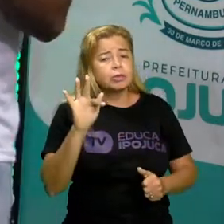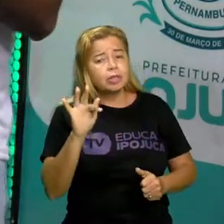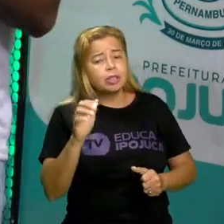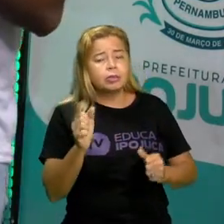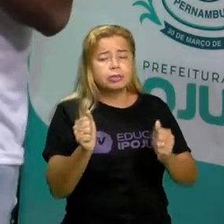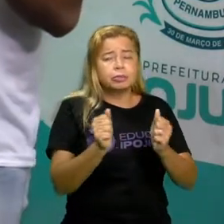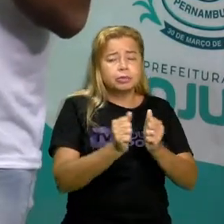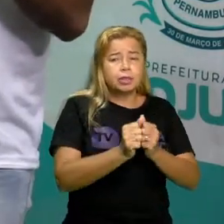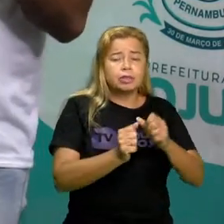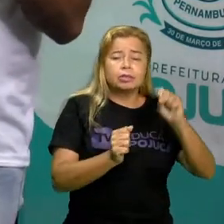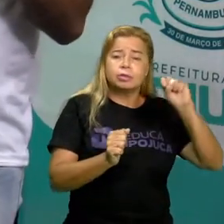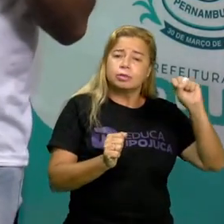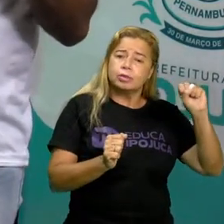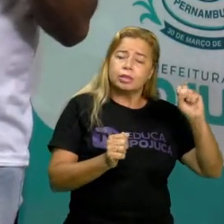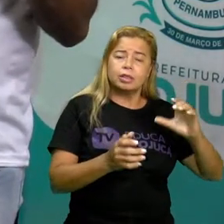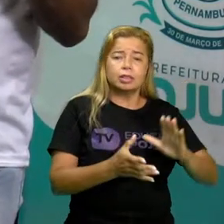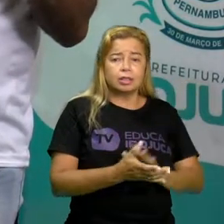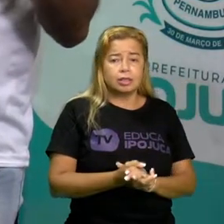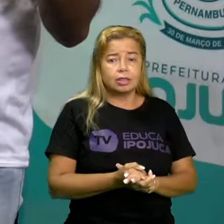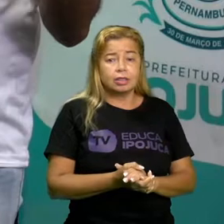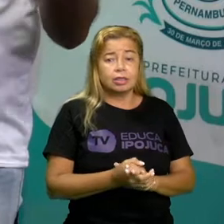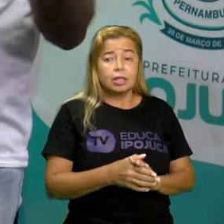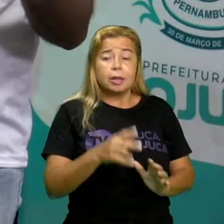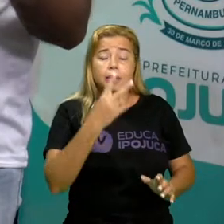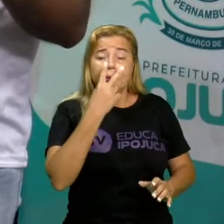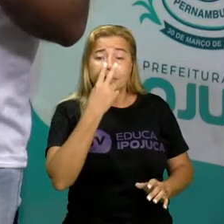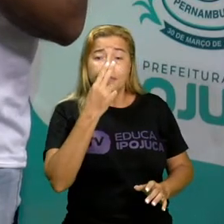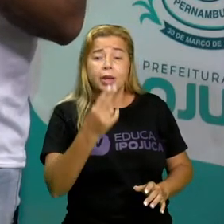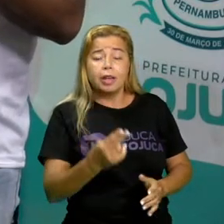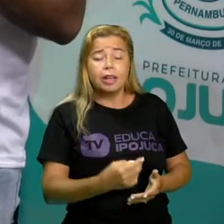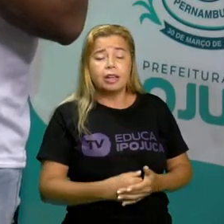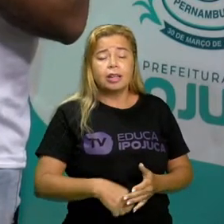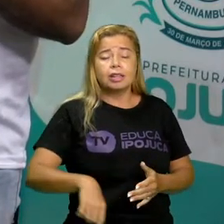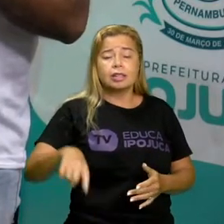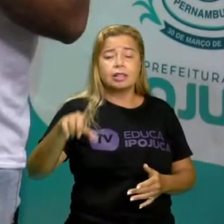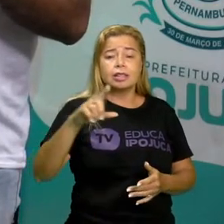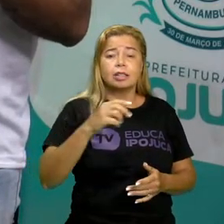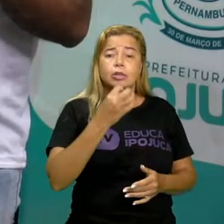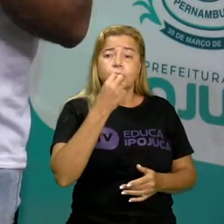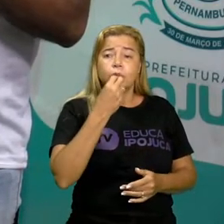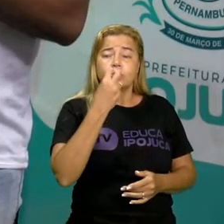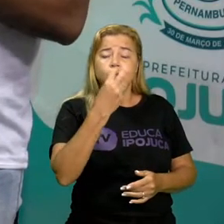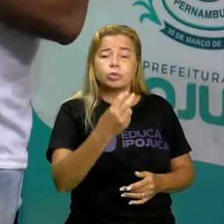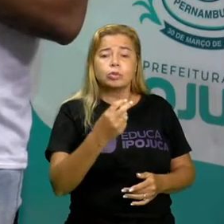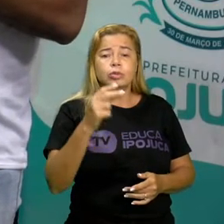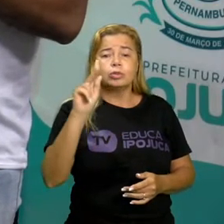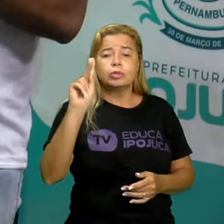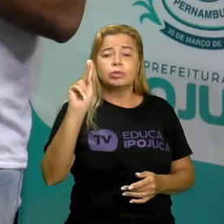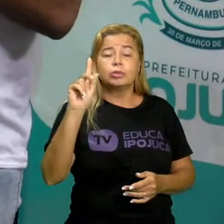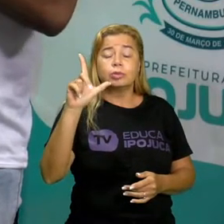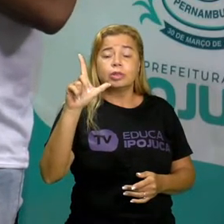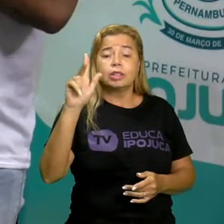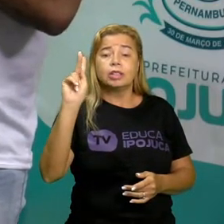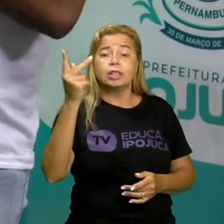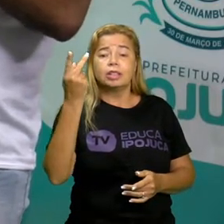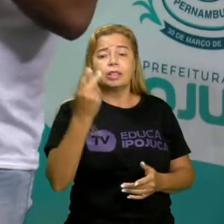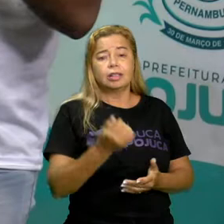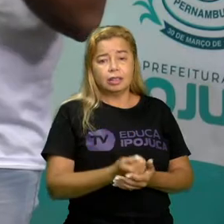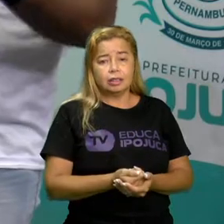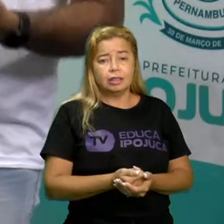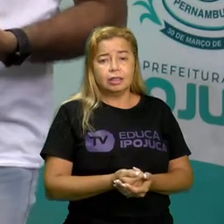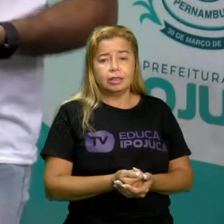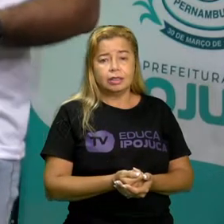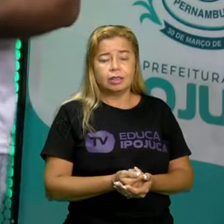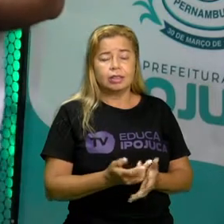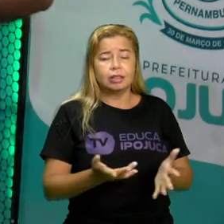som do LH, de colher, de mulher, que não existe no inglês e que os americanos têm